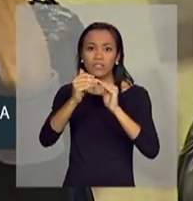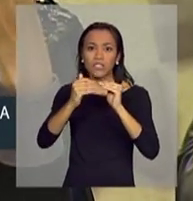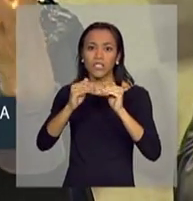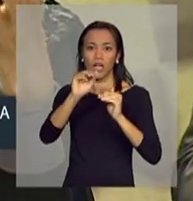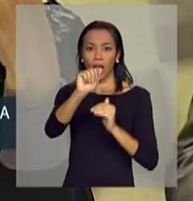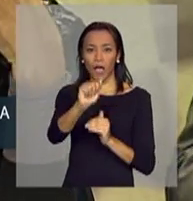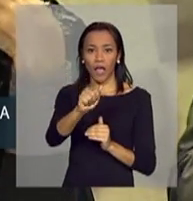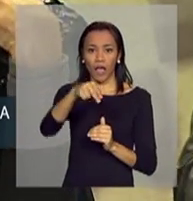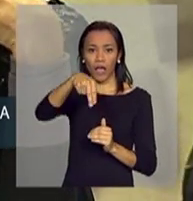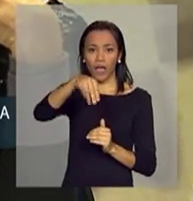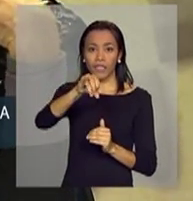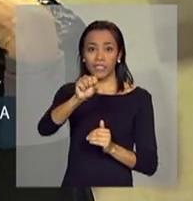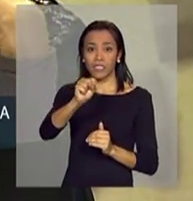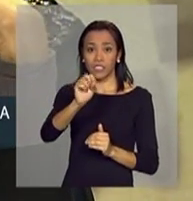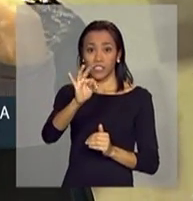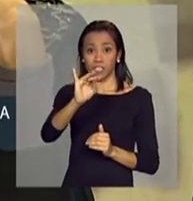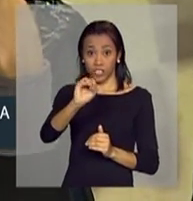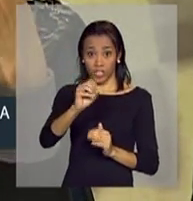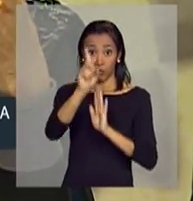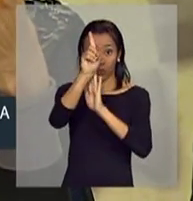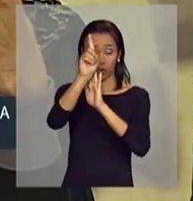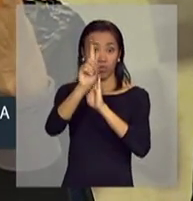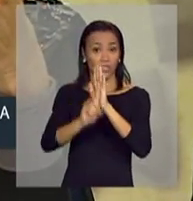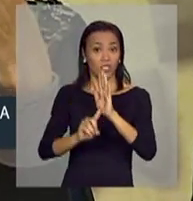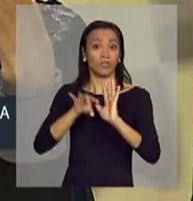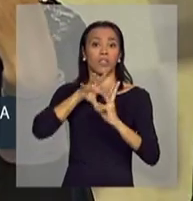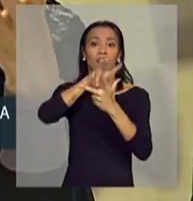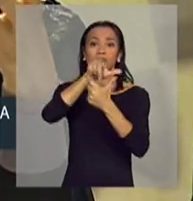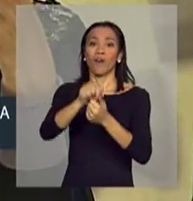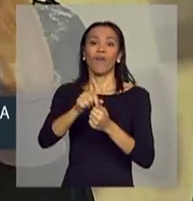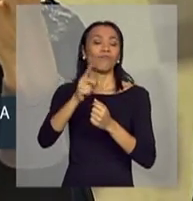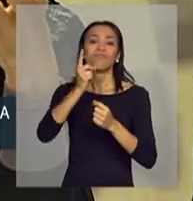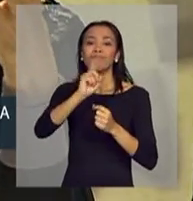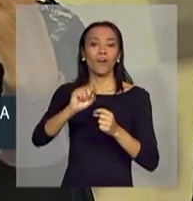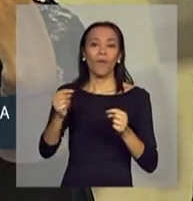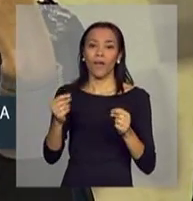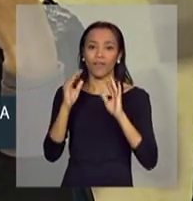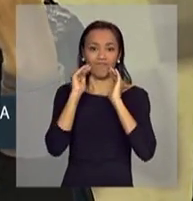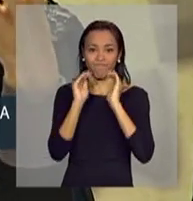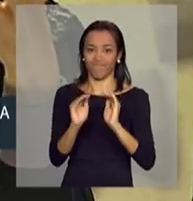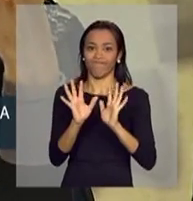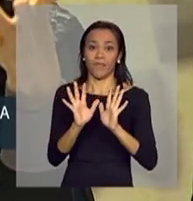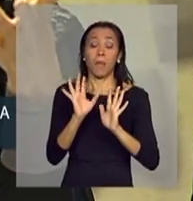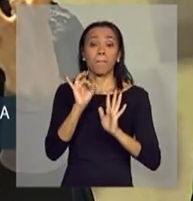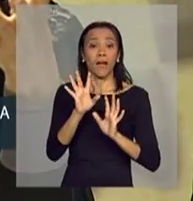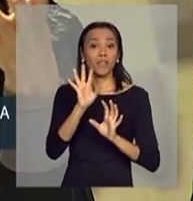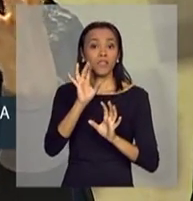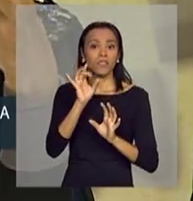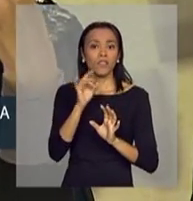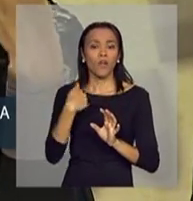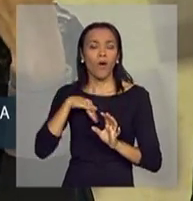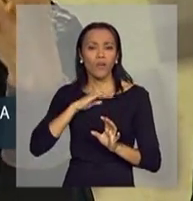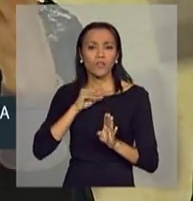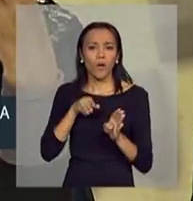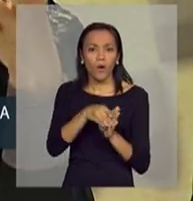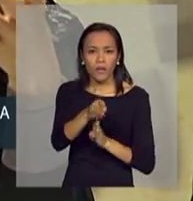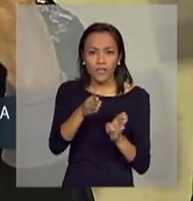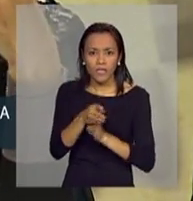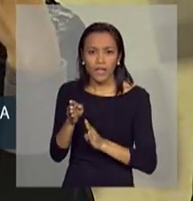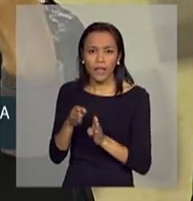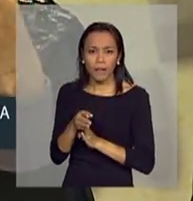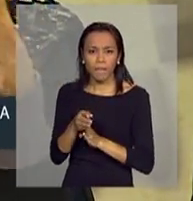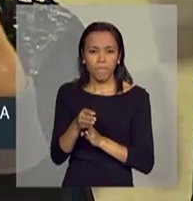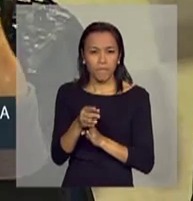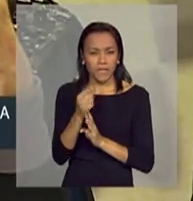E é por isso que, se nós estamos de acordo com isso, nós vamos ter, sim, de que recomendar que esses casos